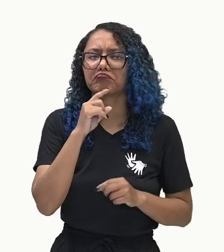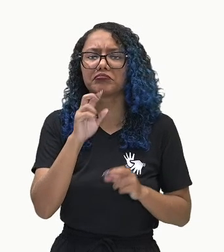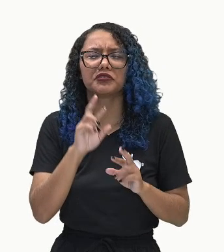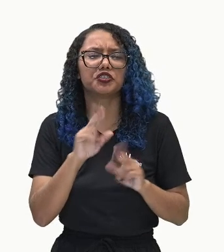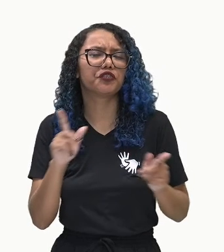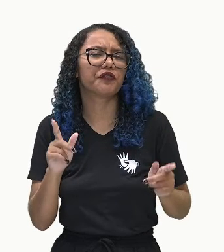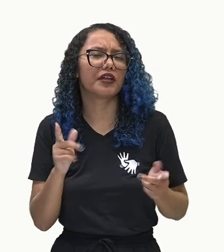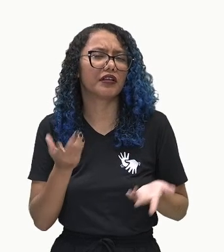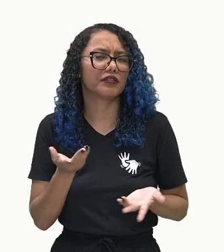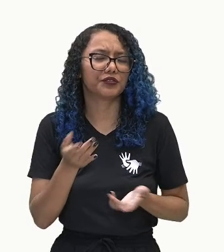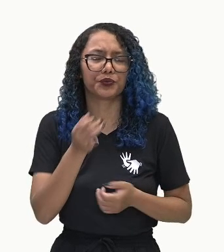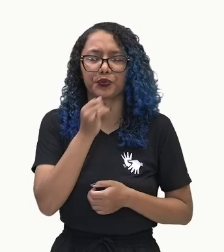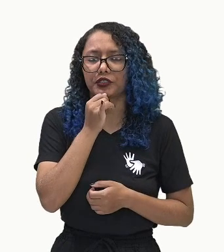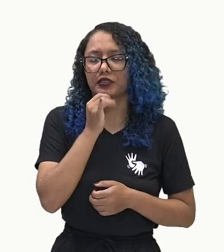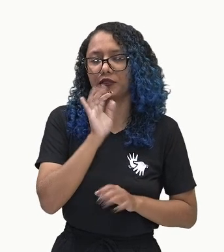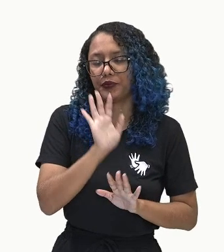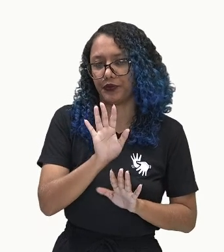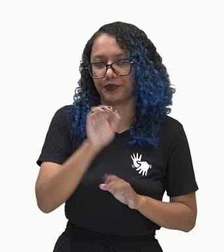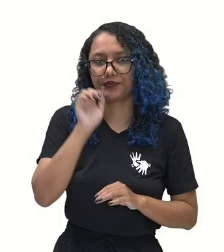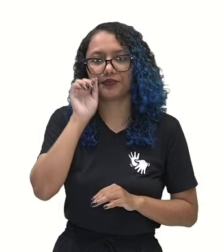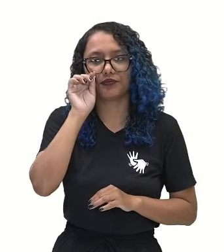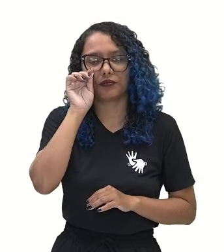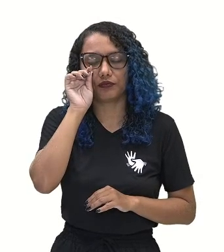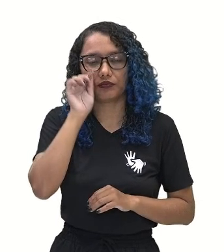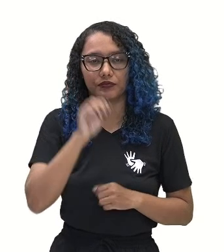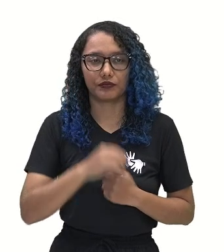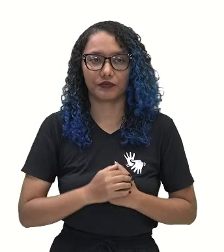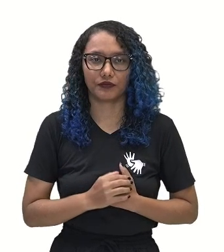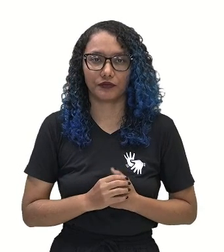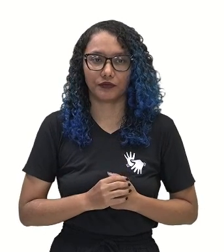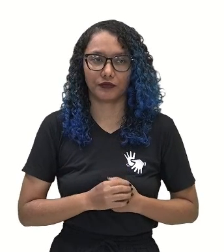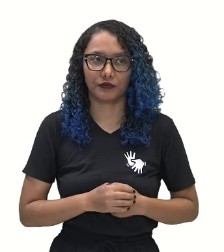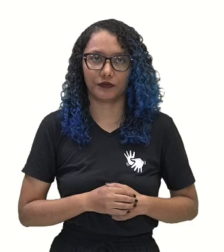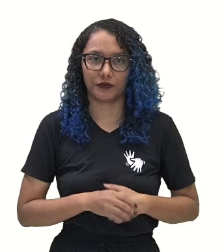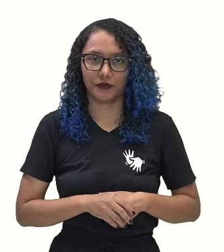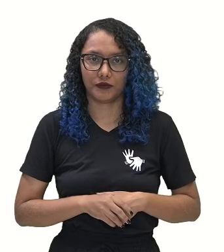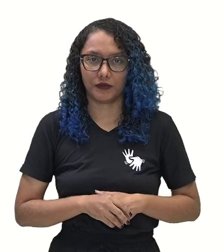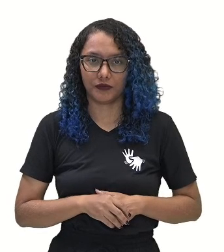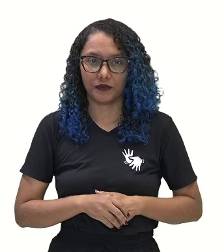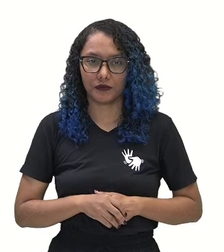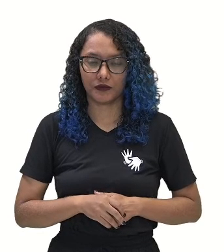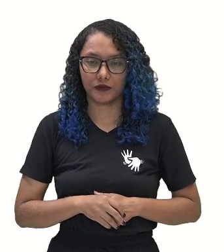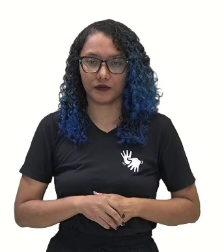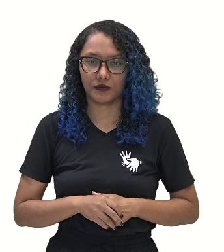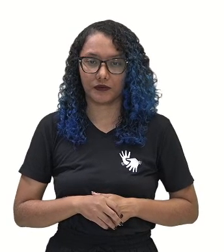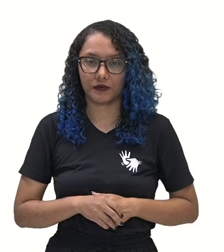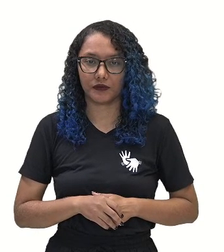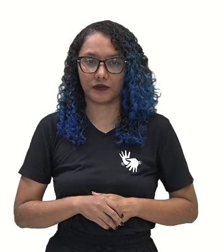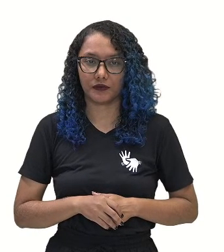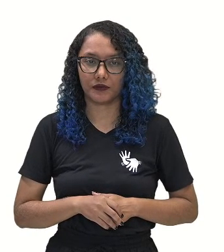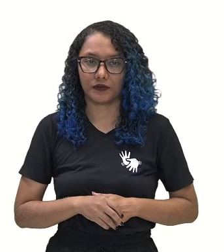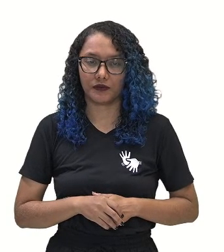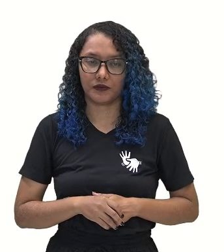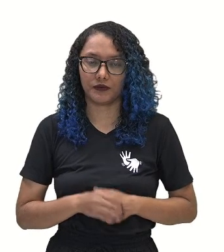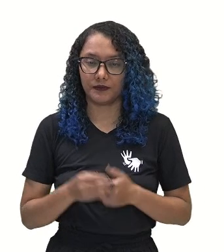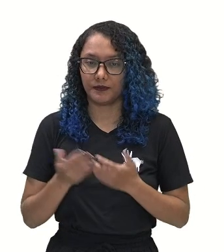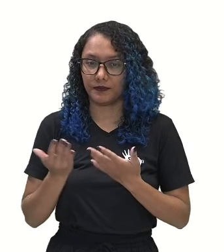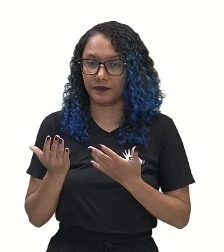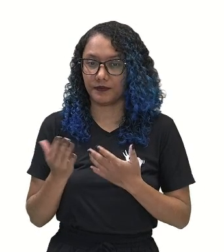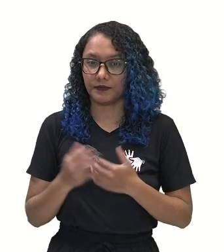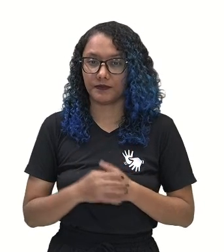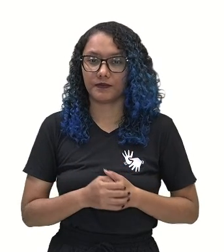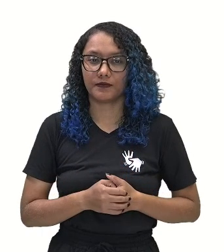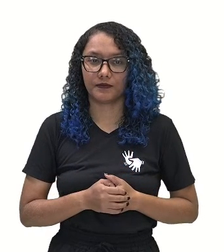assim? Vamos lá aqui, olha só. Só pegar aqui uma retinha. Beleza. Eu tenho aqui